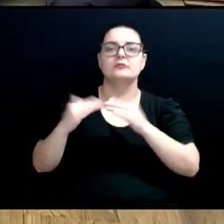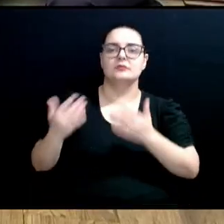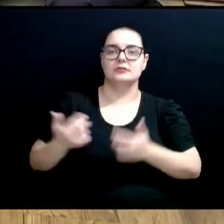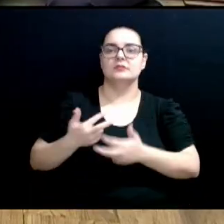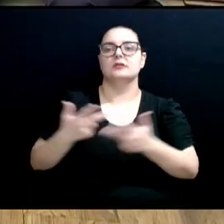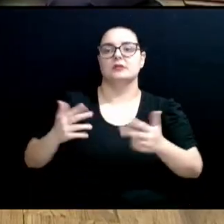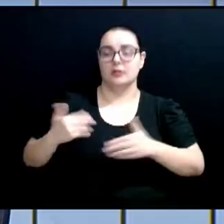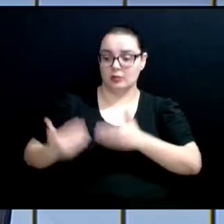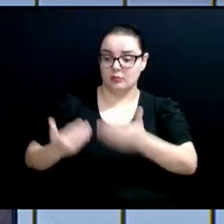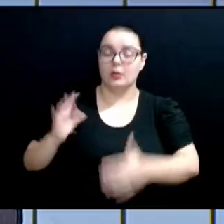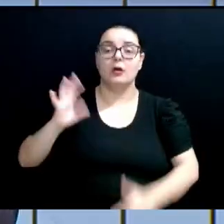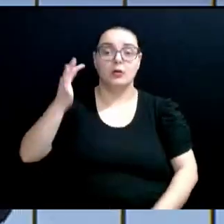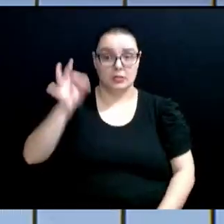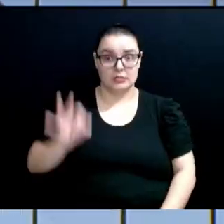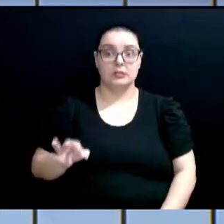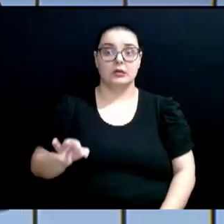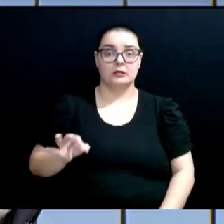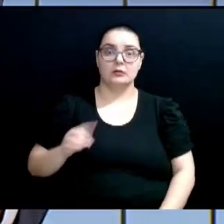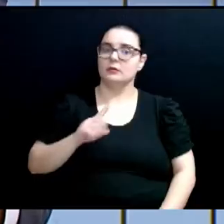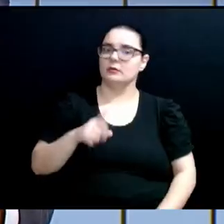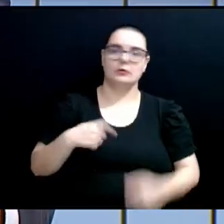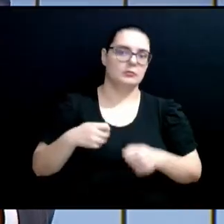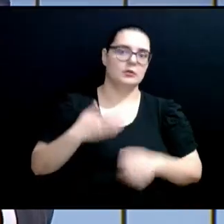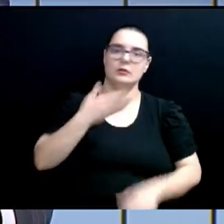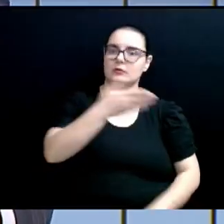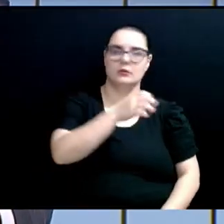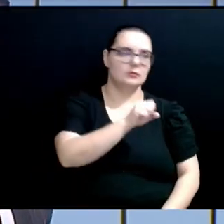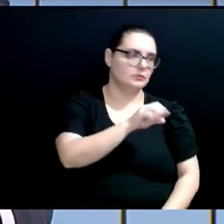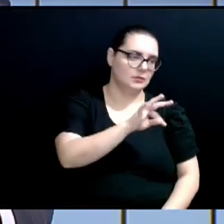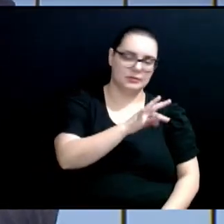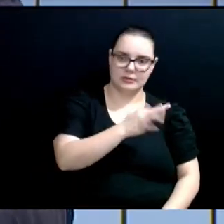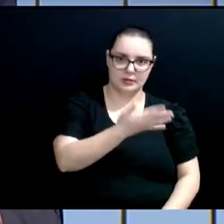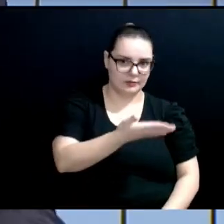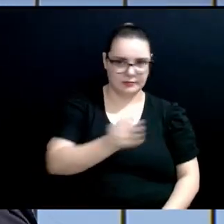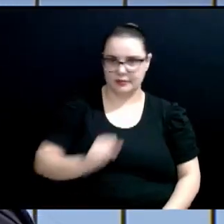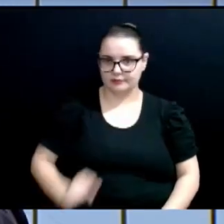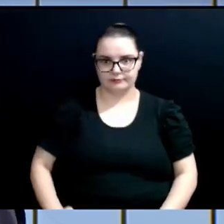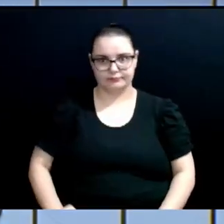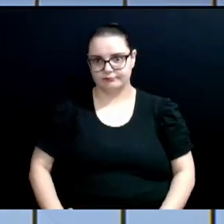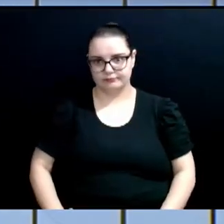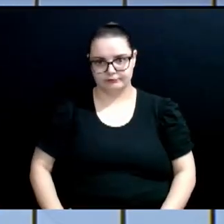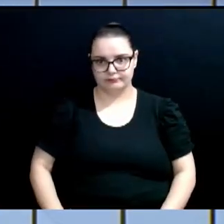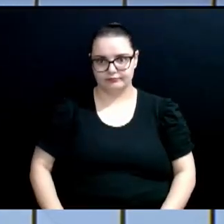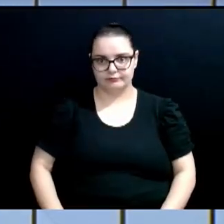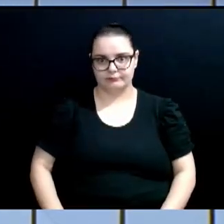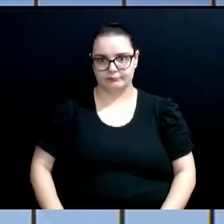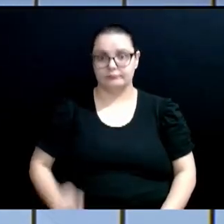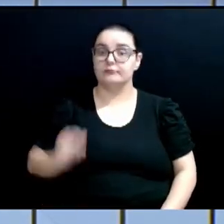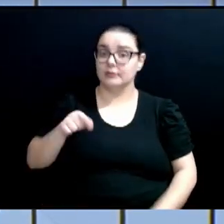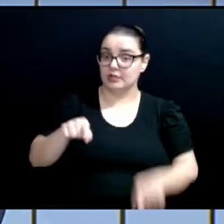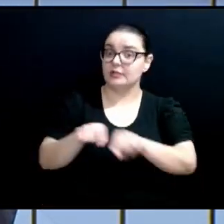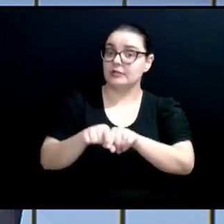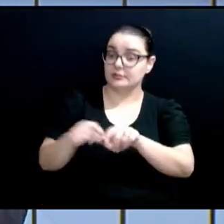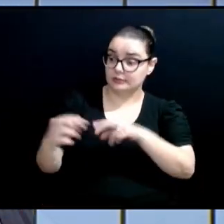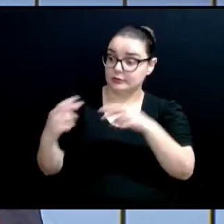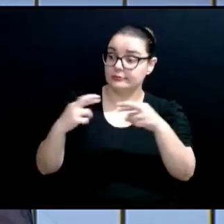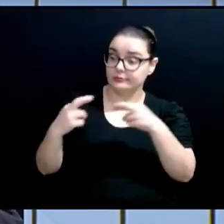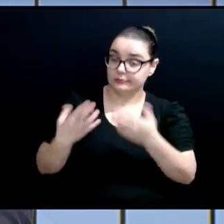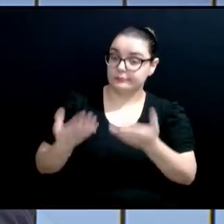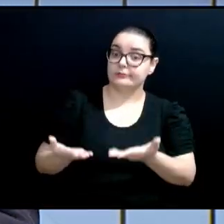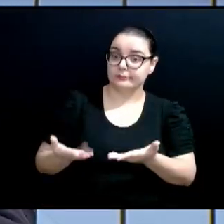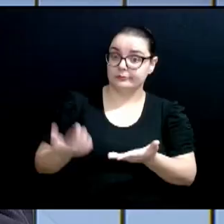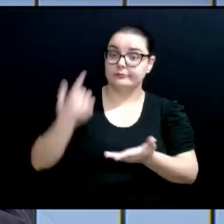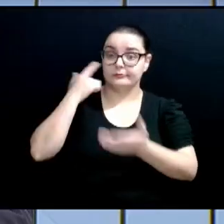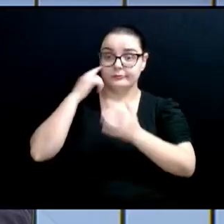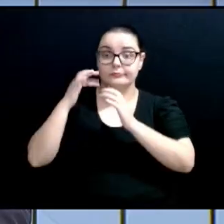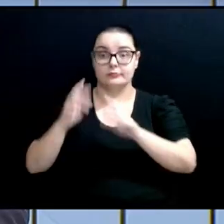dando certo, as questões não seriam levadas ao judiciário. Então isso também precisa ser pensado. Um outro